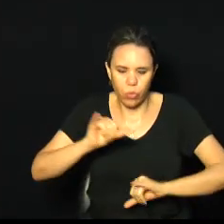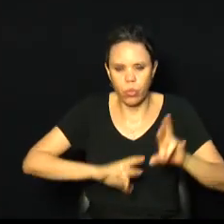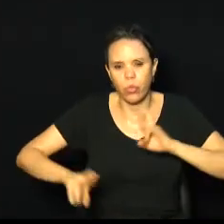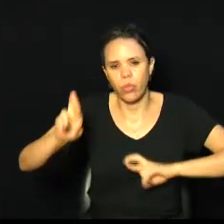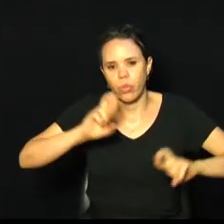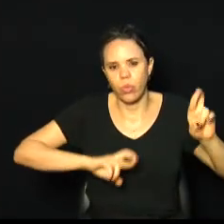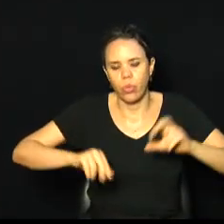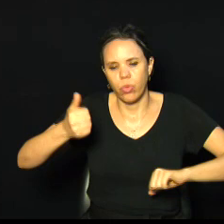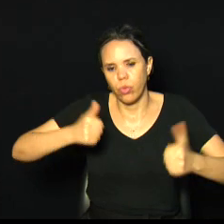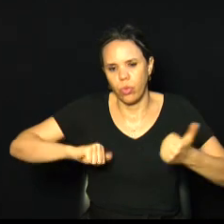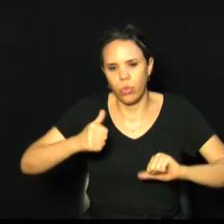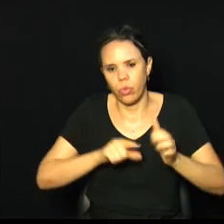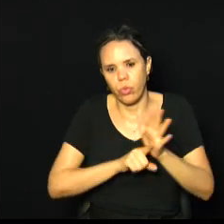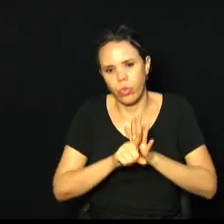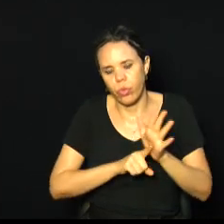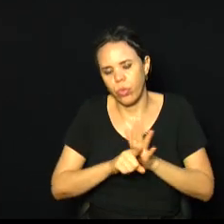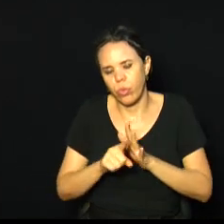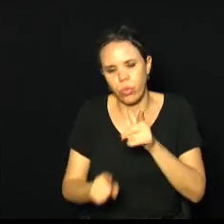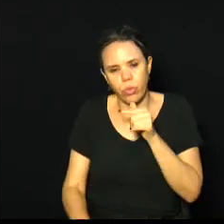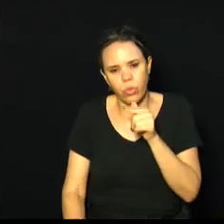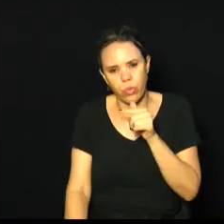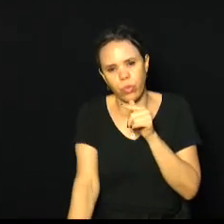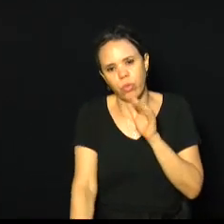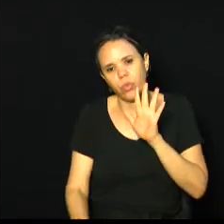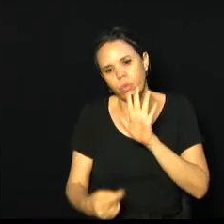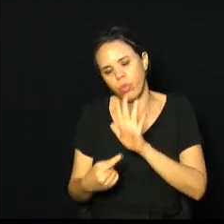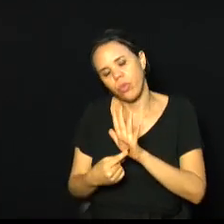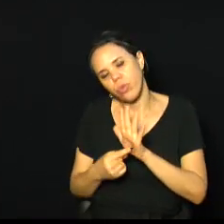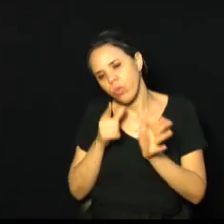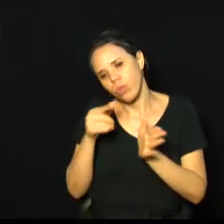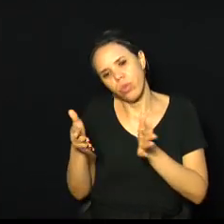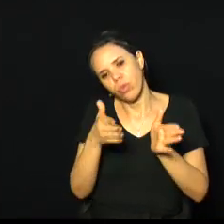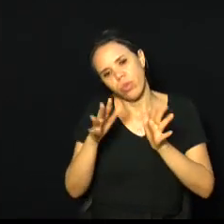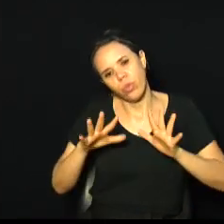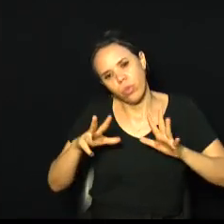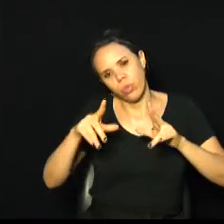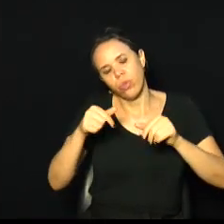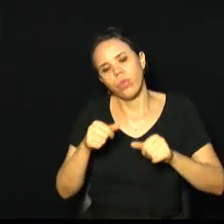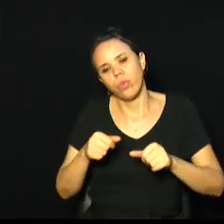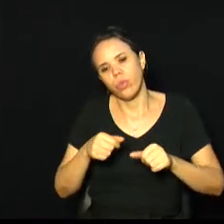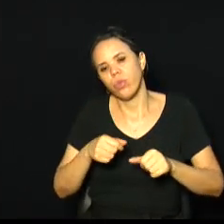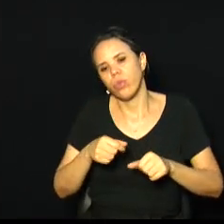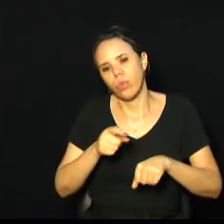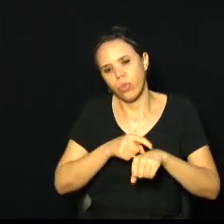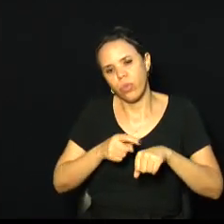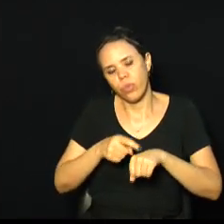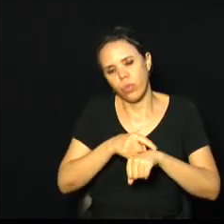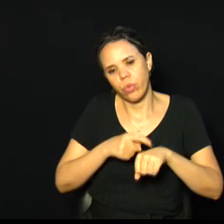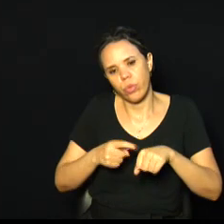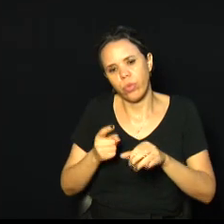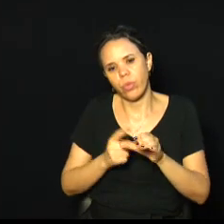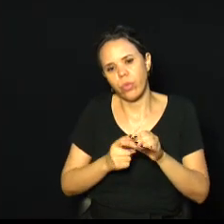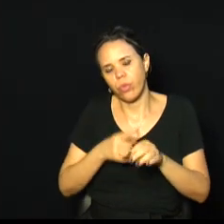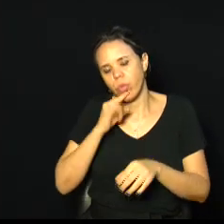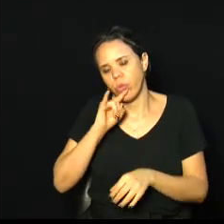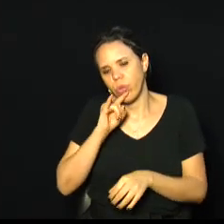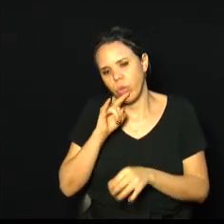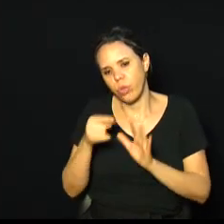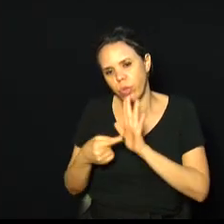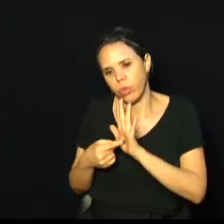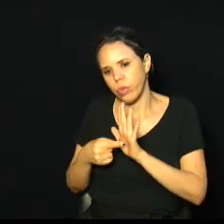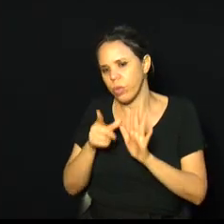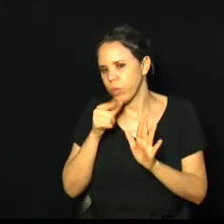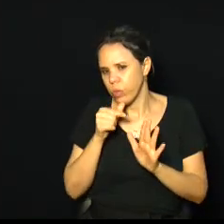dos indicadores de qualidade da água mostrou que as subbacias dos rios Capivari e Piracicaba apresentam água